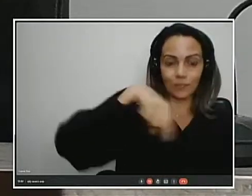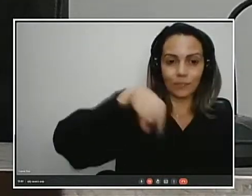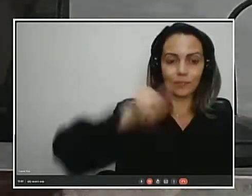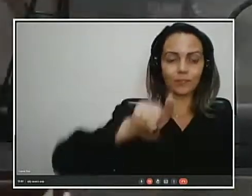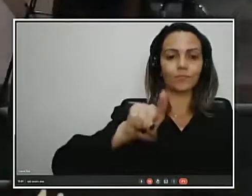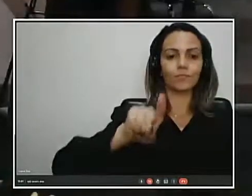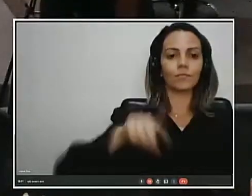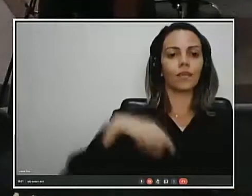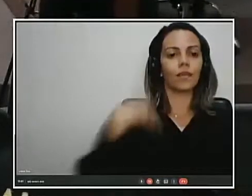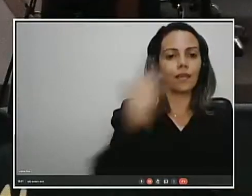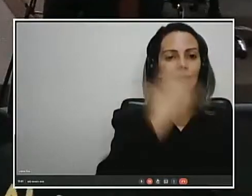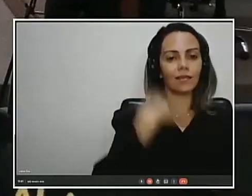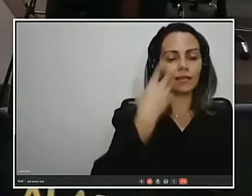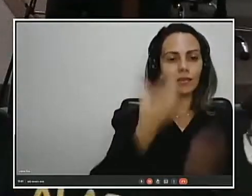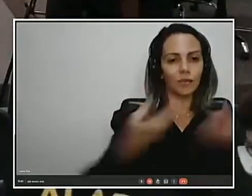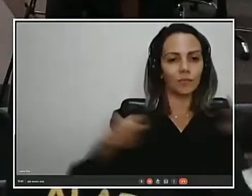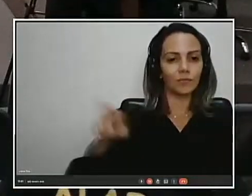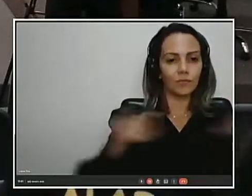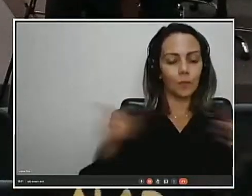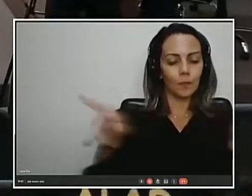União da Vitória.